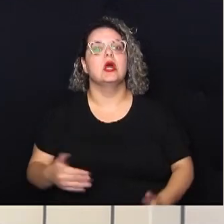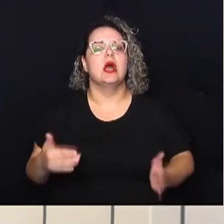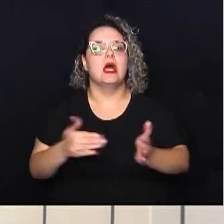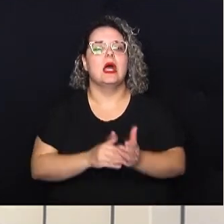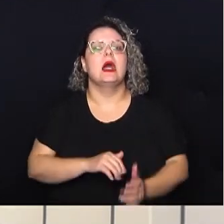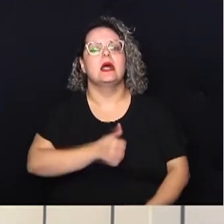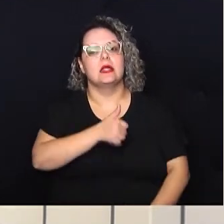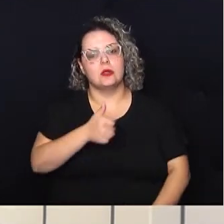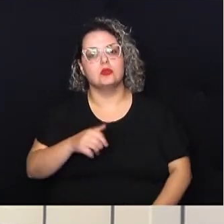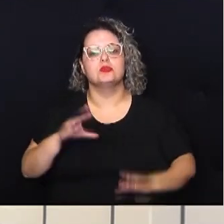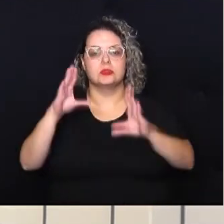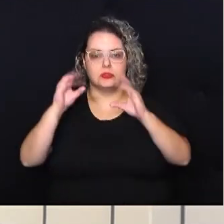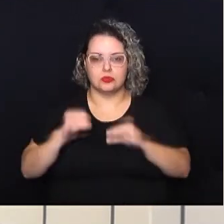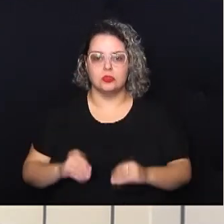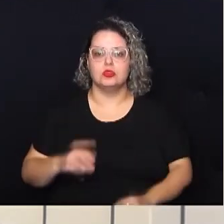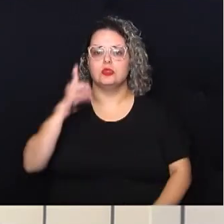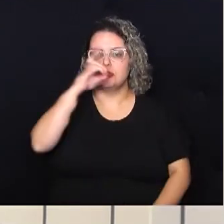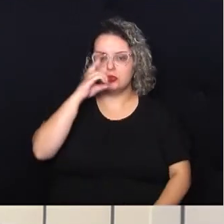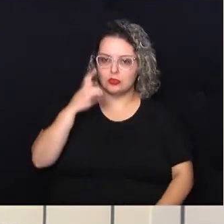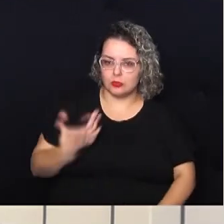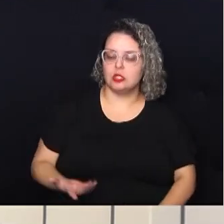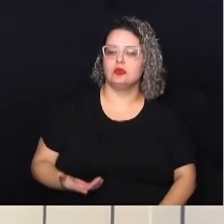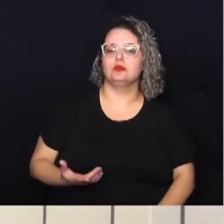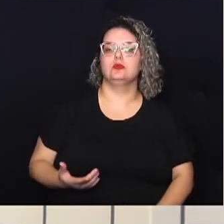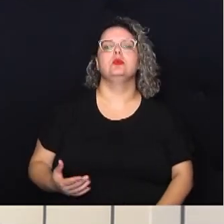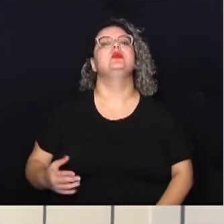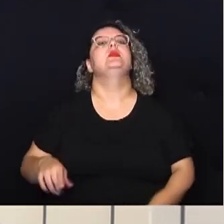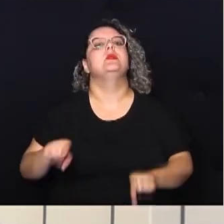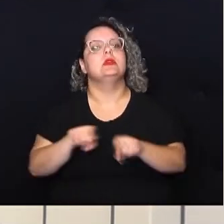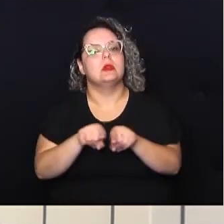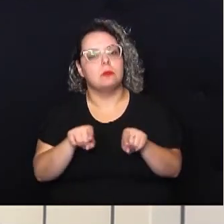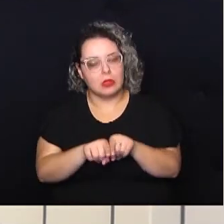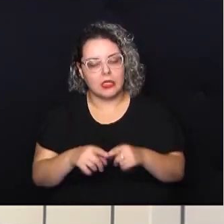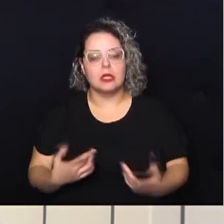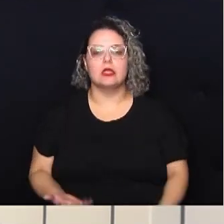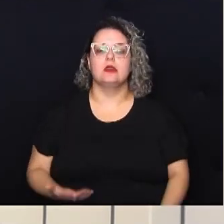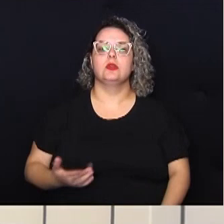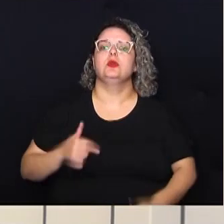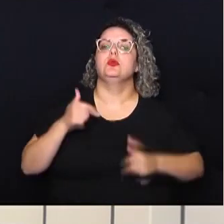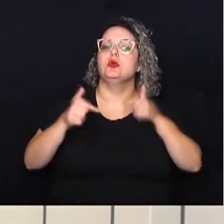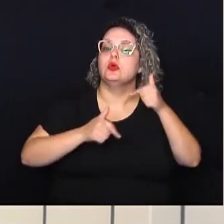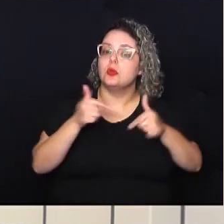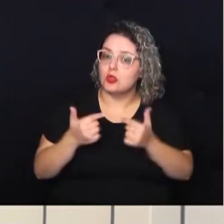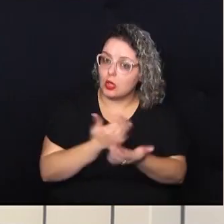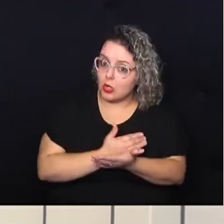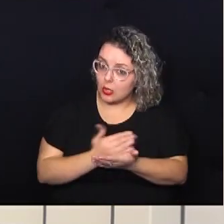da manhã às 11 horas da noite. As ações operacionais já começam